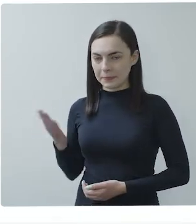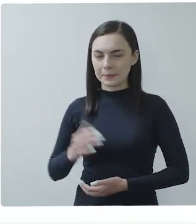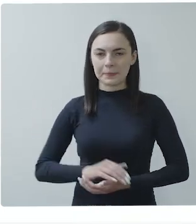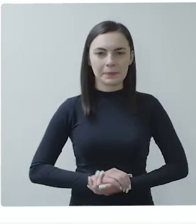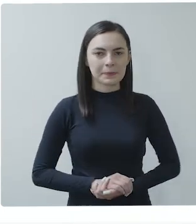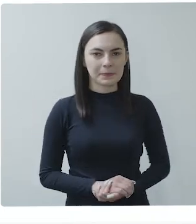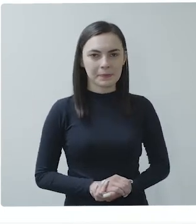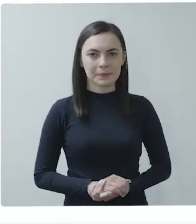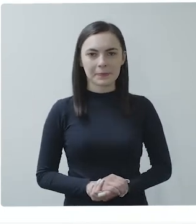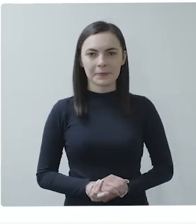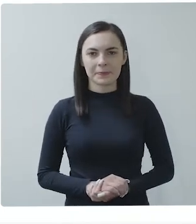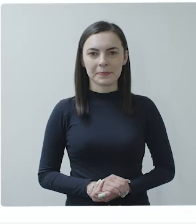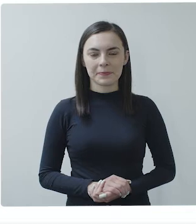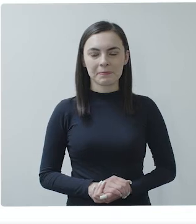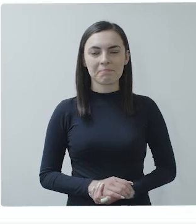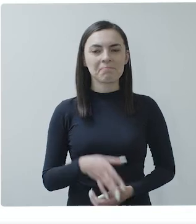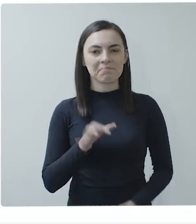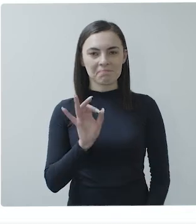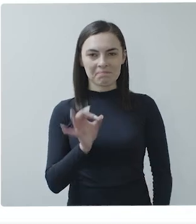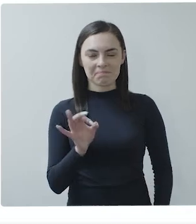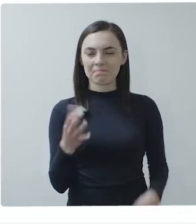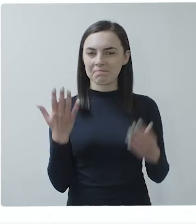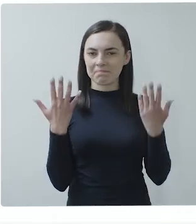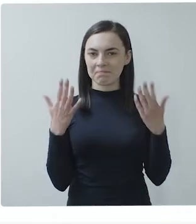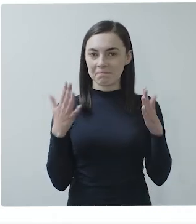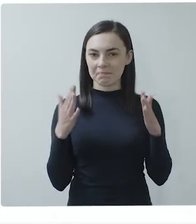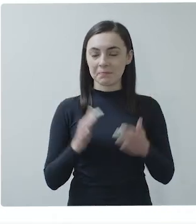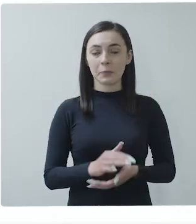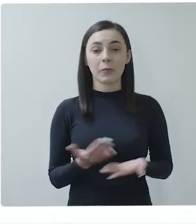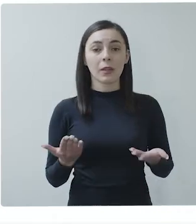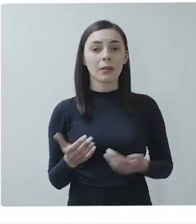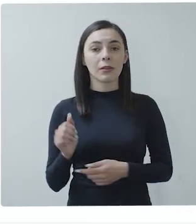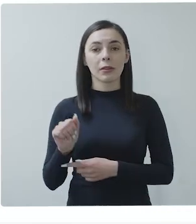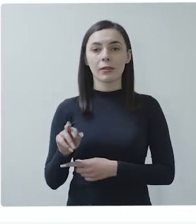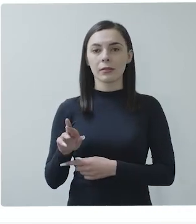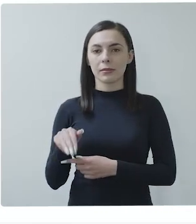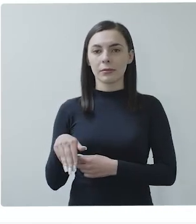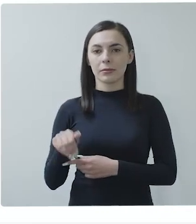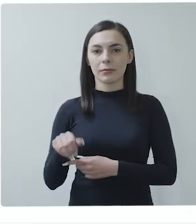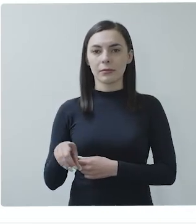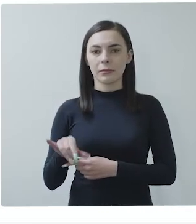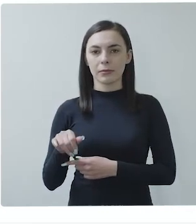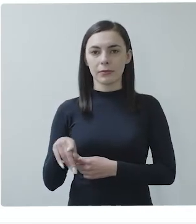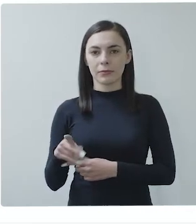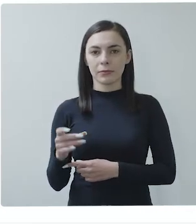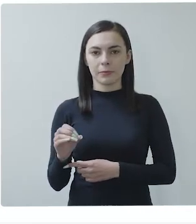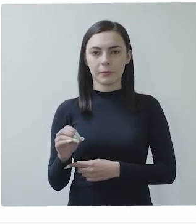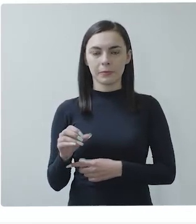Ali. Muito bem! E o Armandinho?